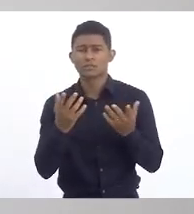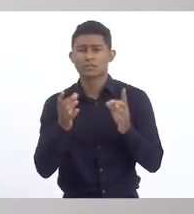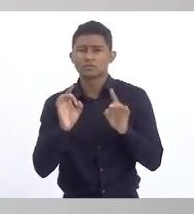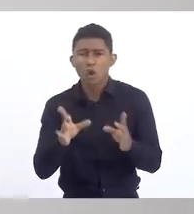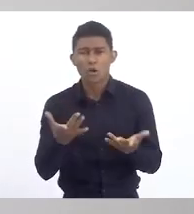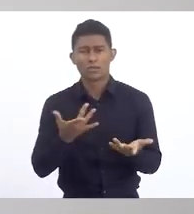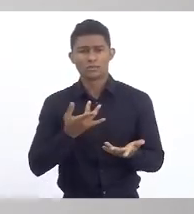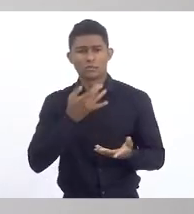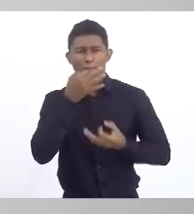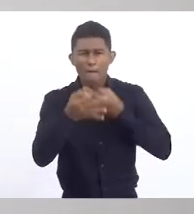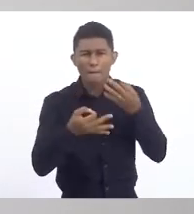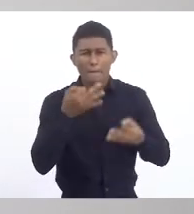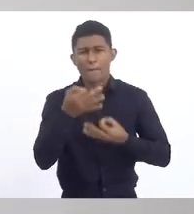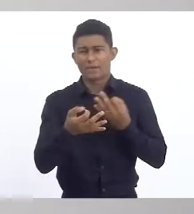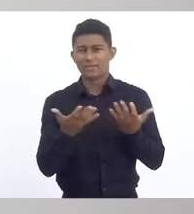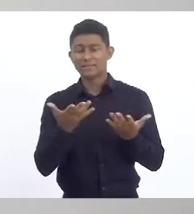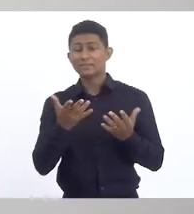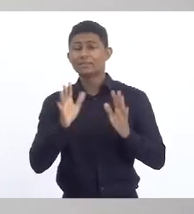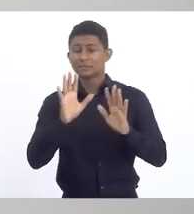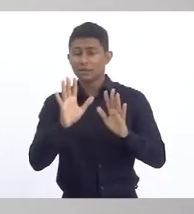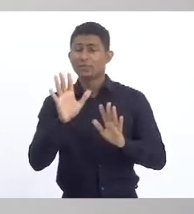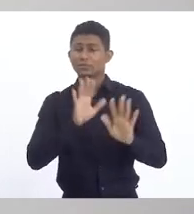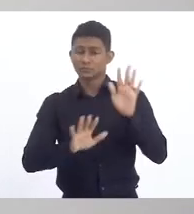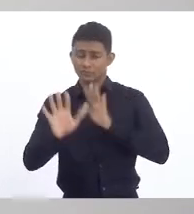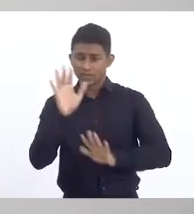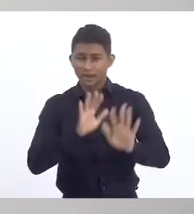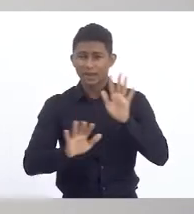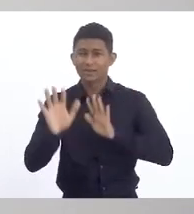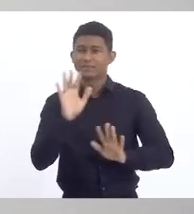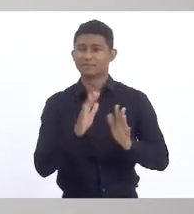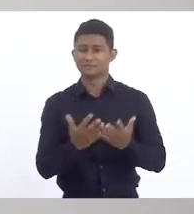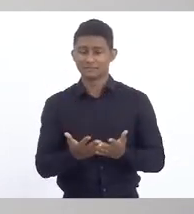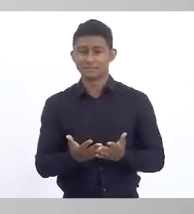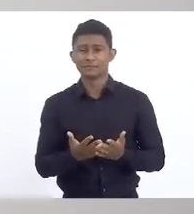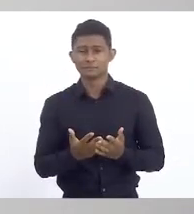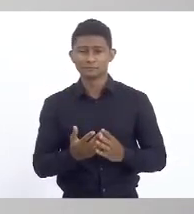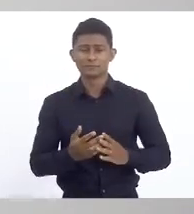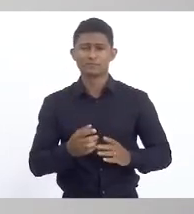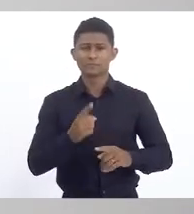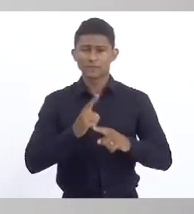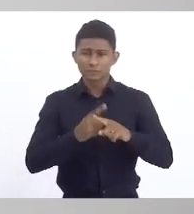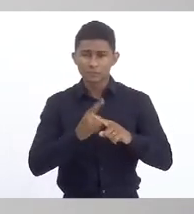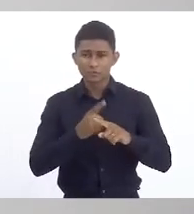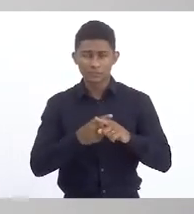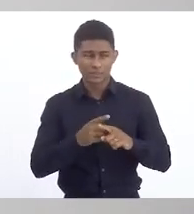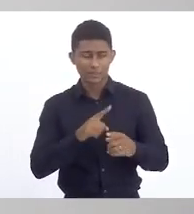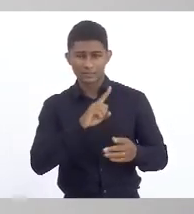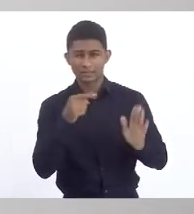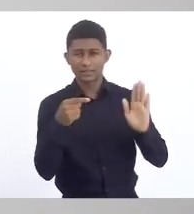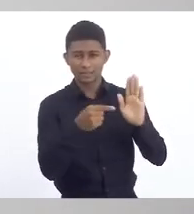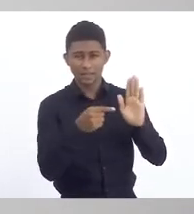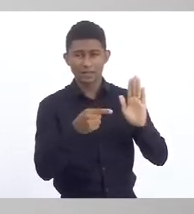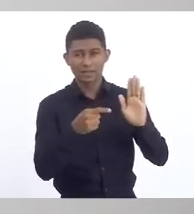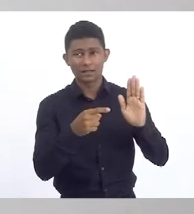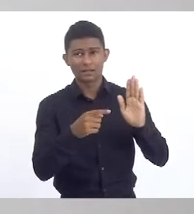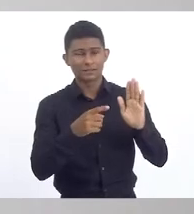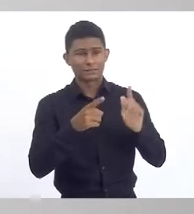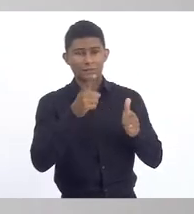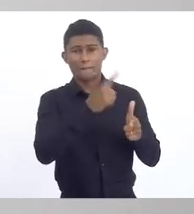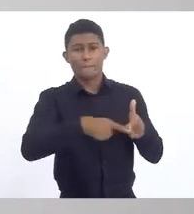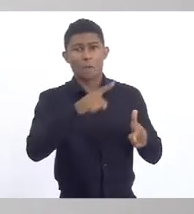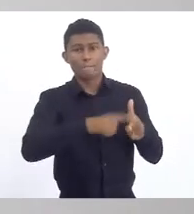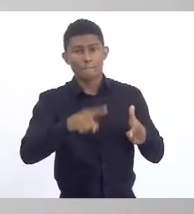lei, mas um cuidado para deixar claro que isso não ocorreria nesse problema que se coloca